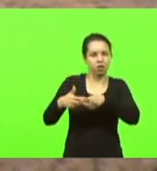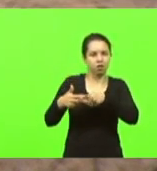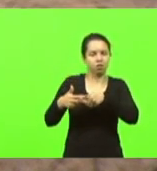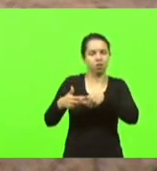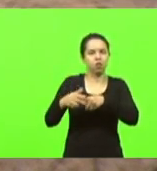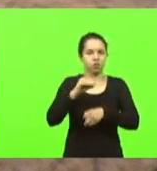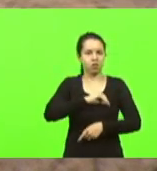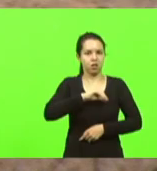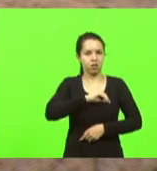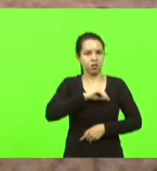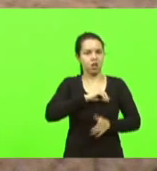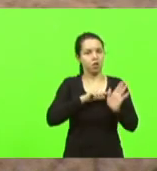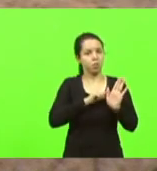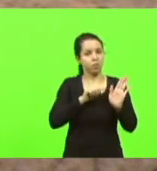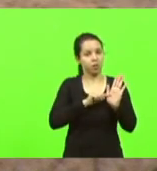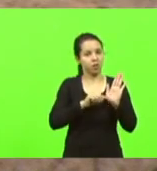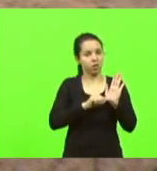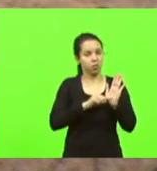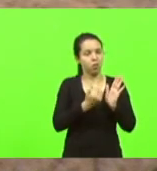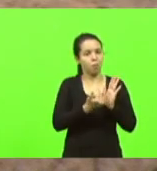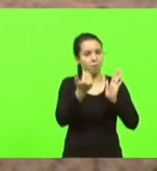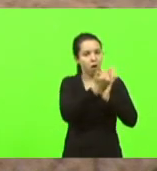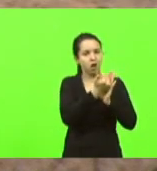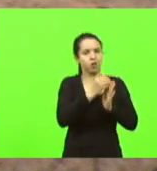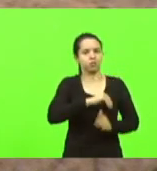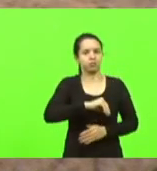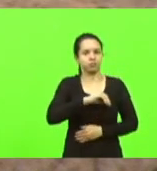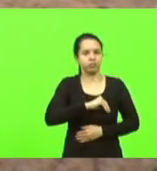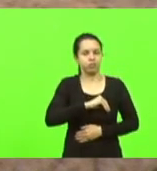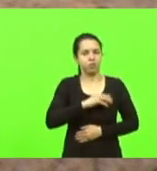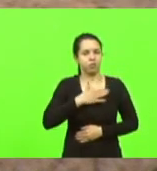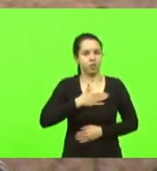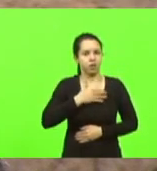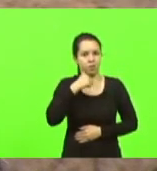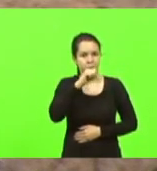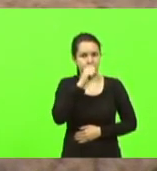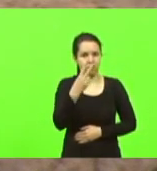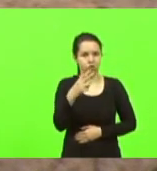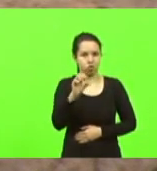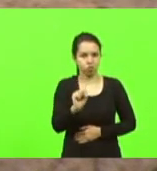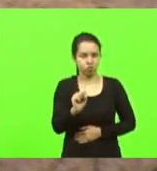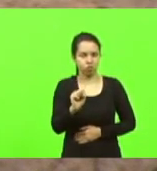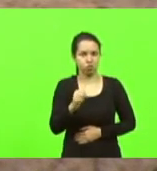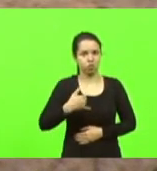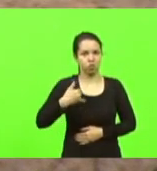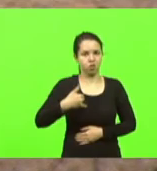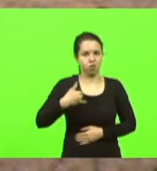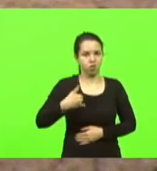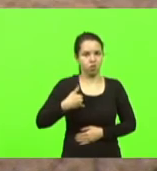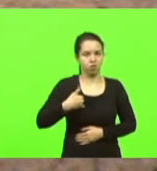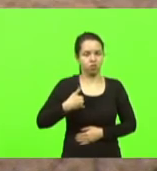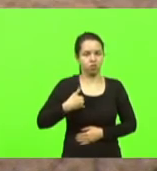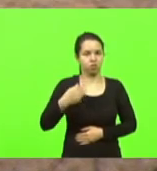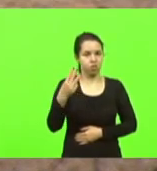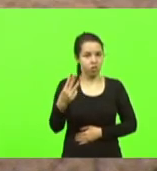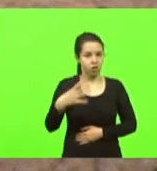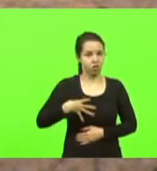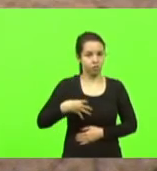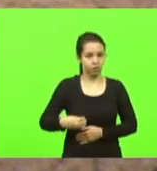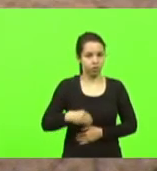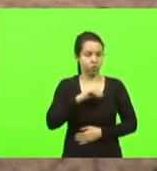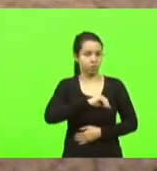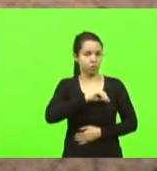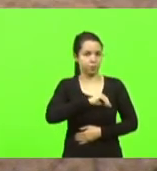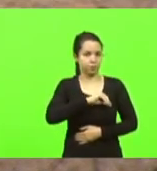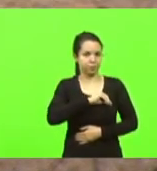mínimo a minha mãe com 28 anos e três filhos com sete consinco e com três anos recebeu de